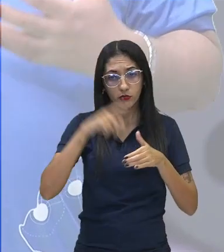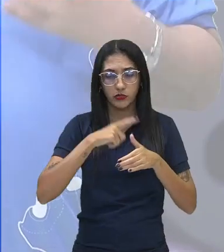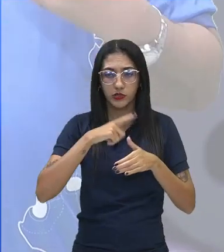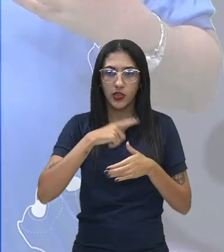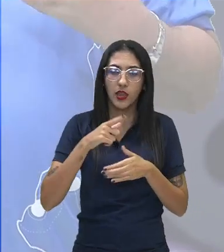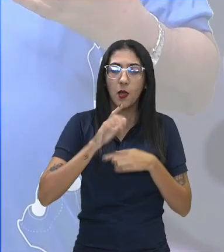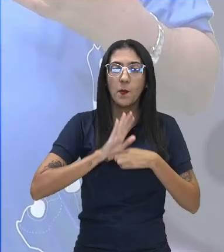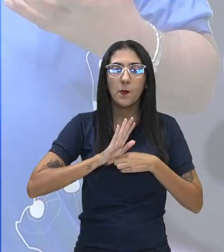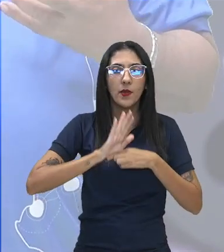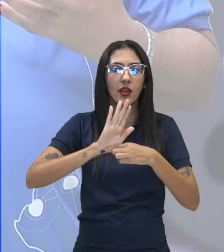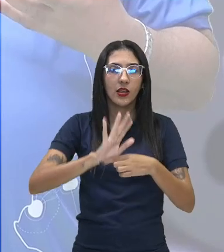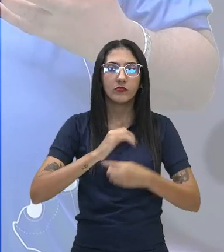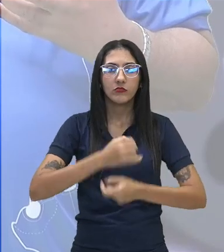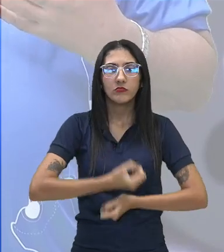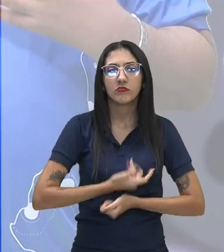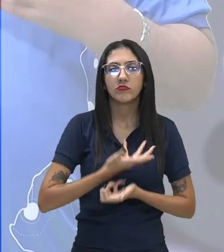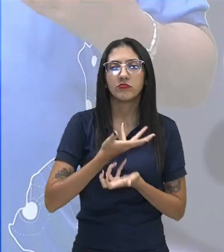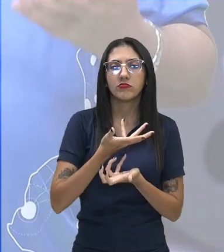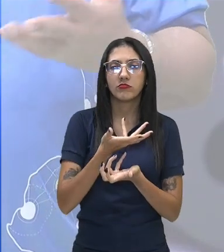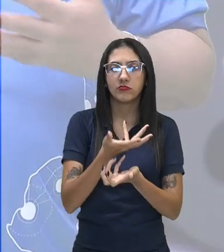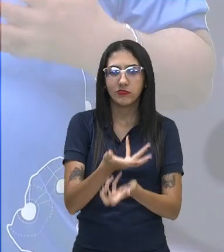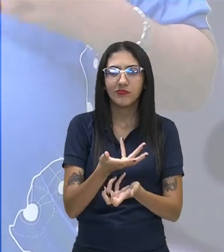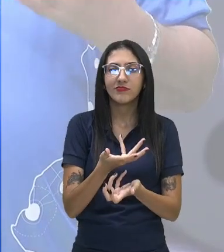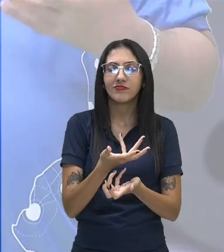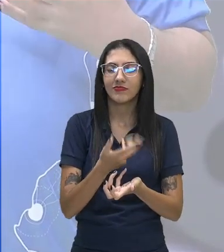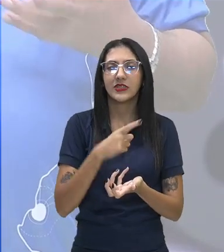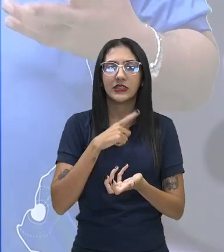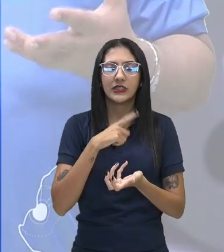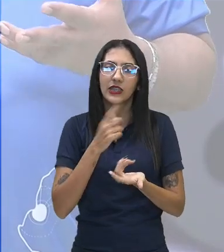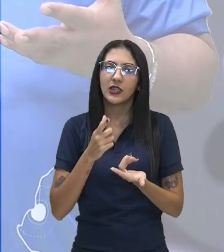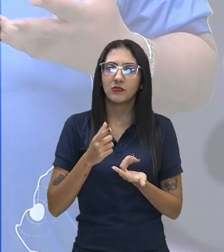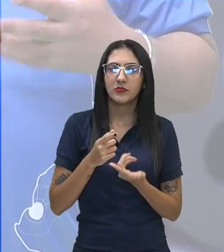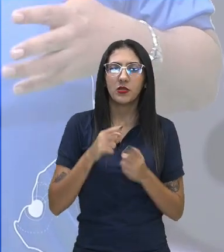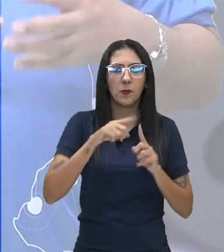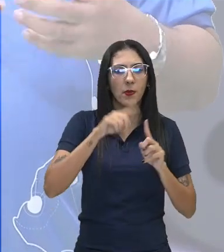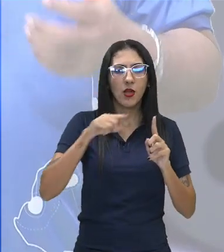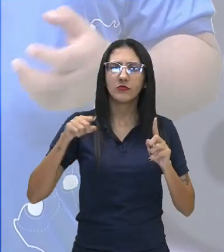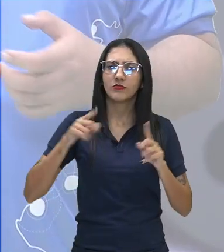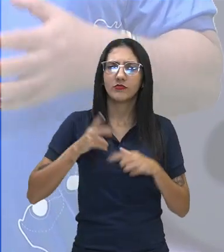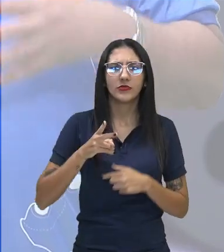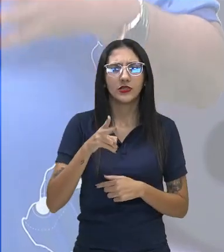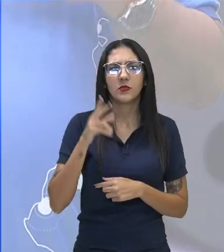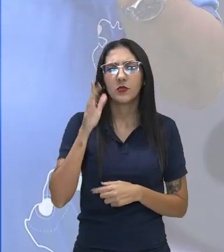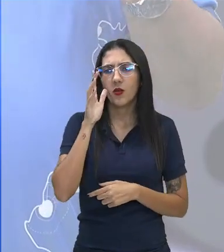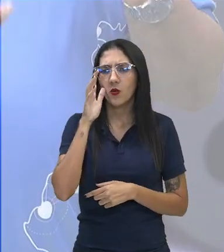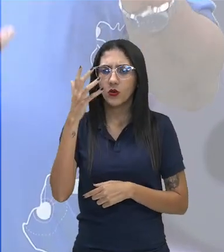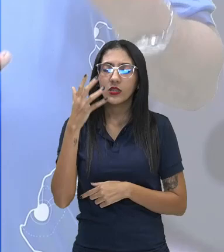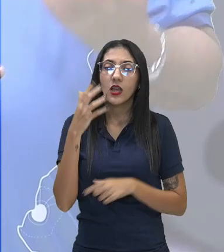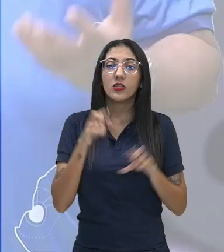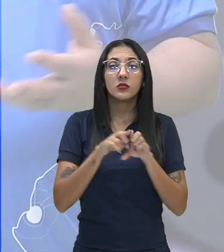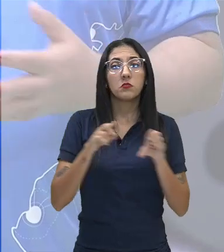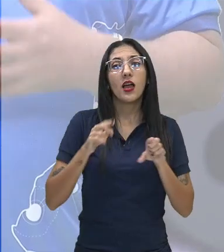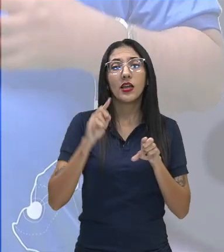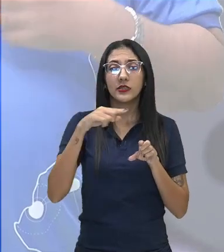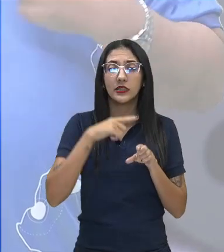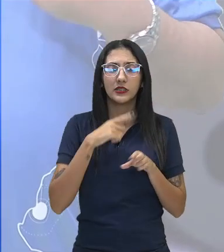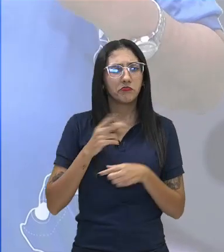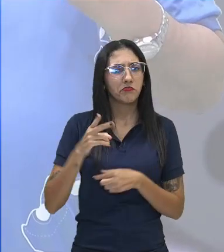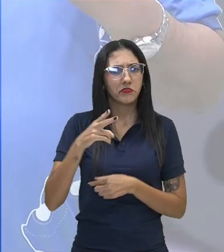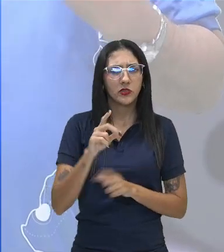repetir de forma invariável, quase que imutável, mas que sempre os